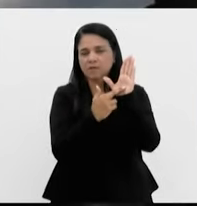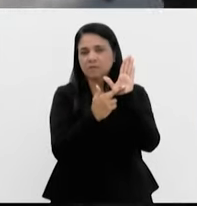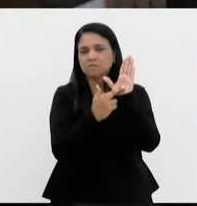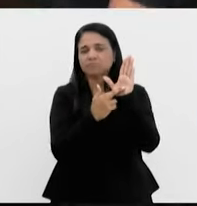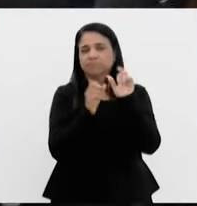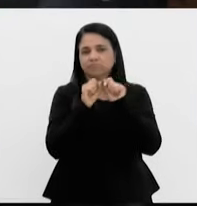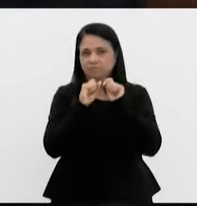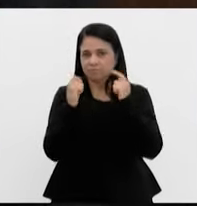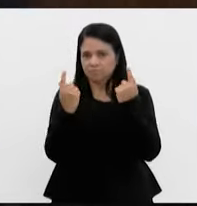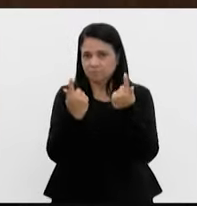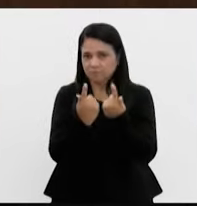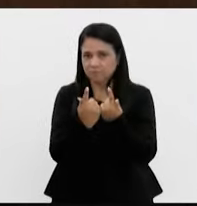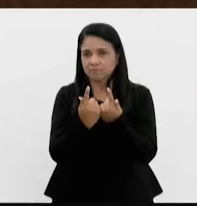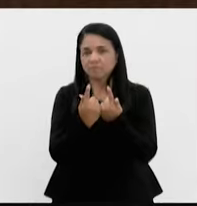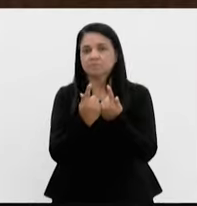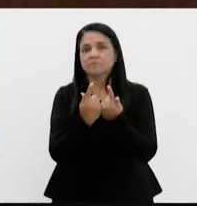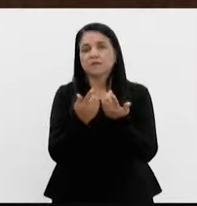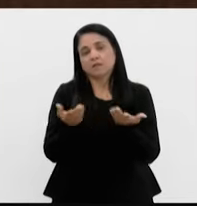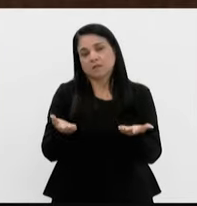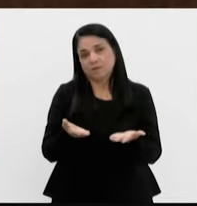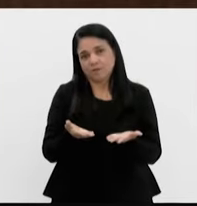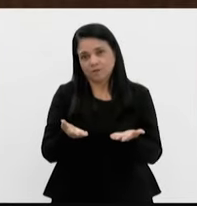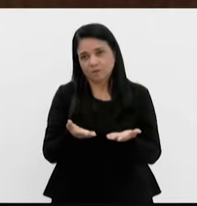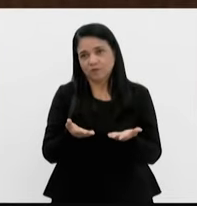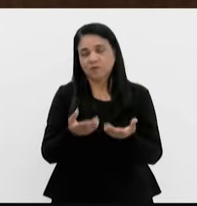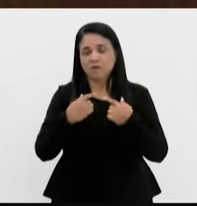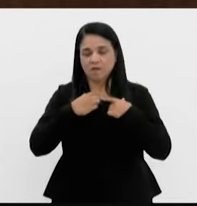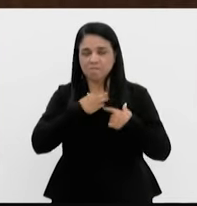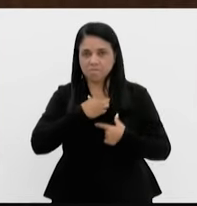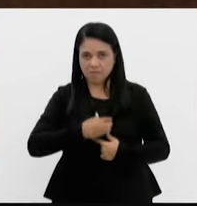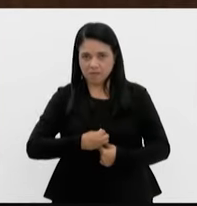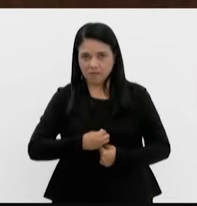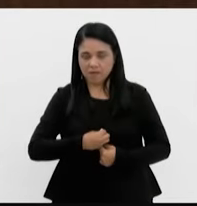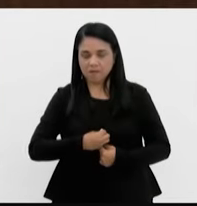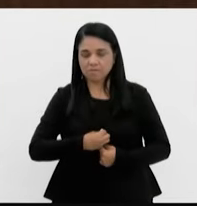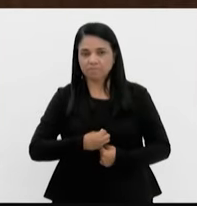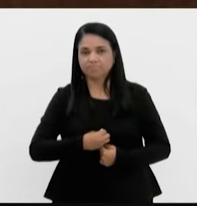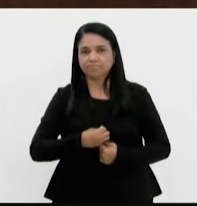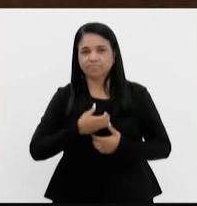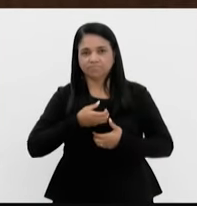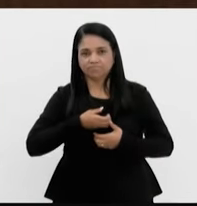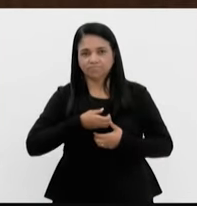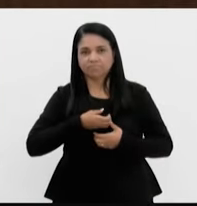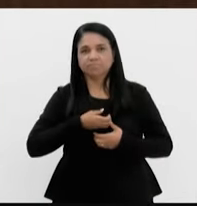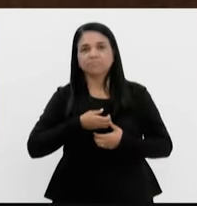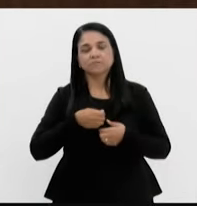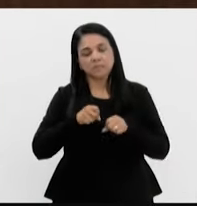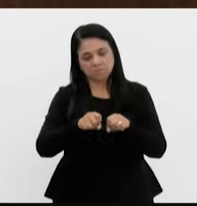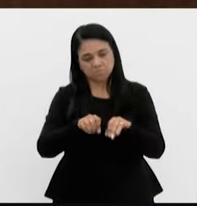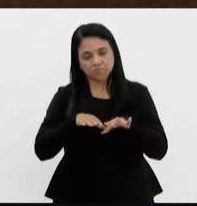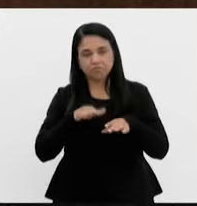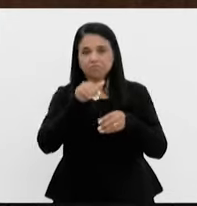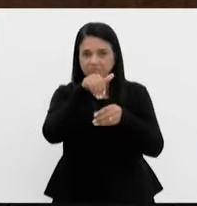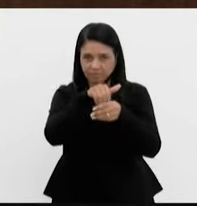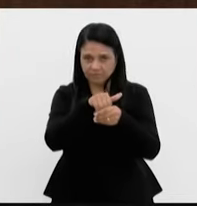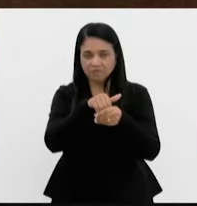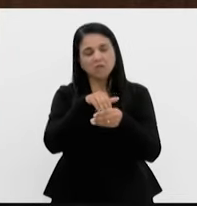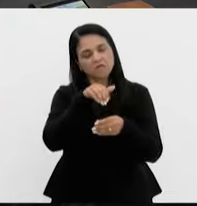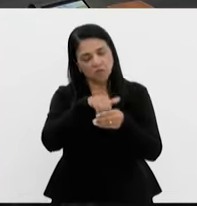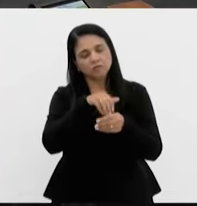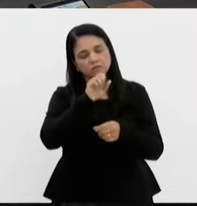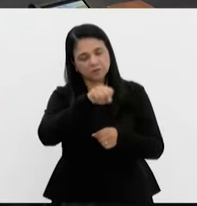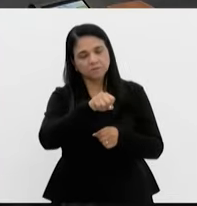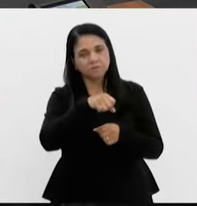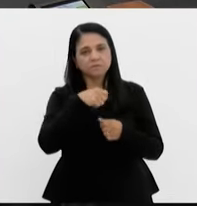né e até a presente dade a medalha Tem que ser submetida ao plenário então tô votando favoravelmente